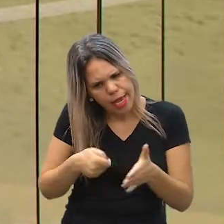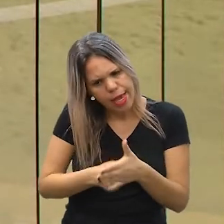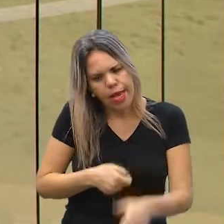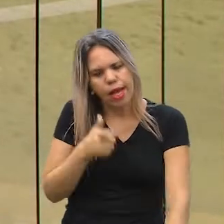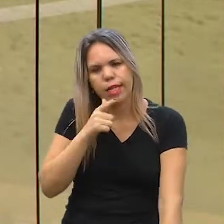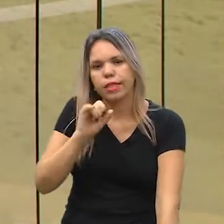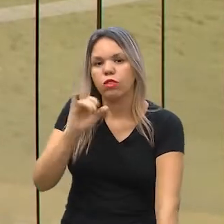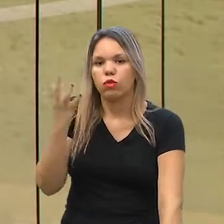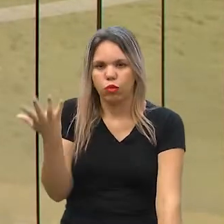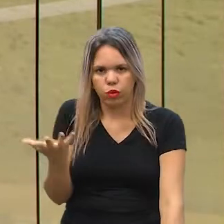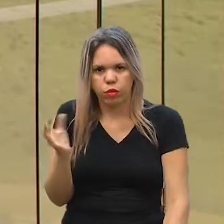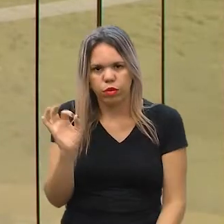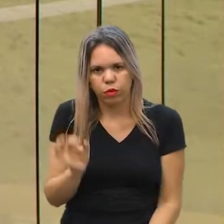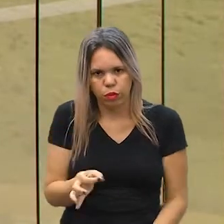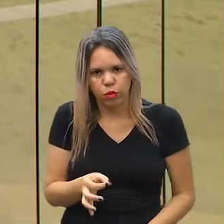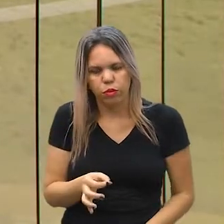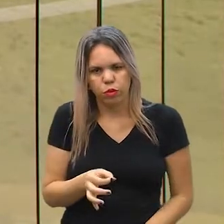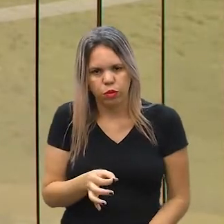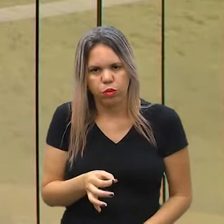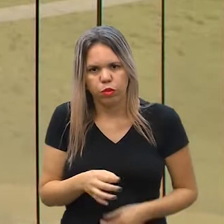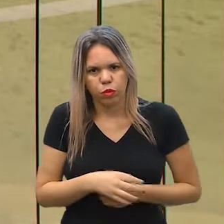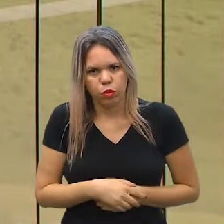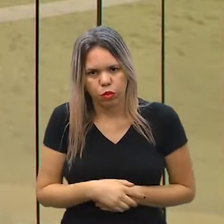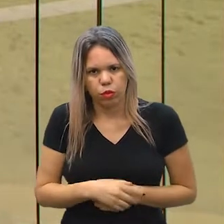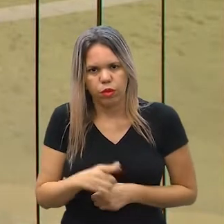que se tudo correr bem,